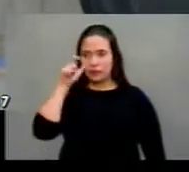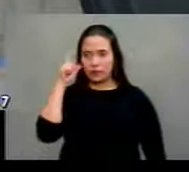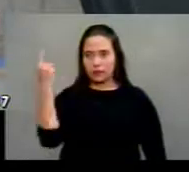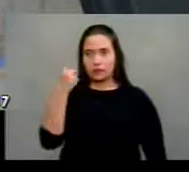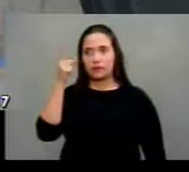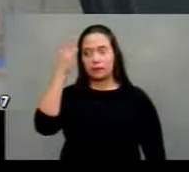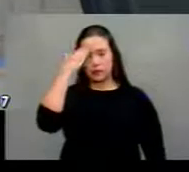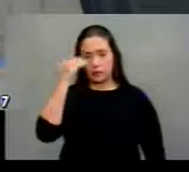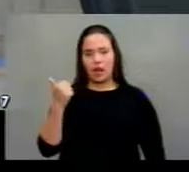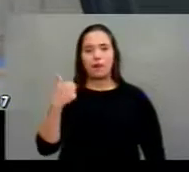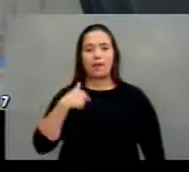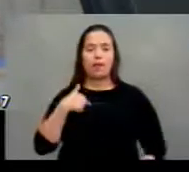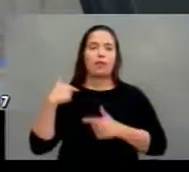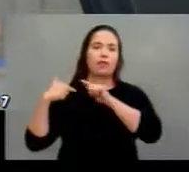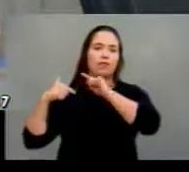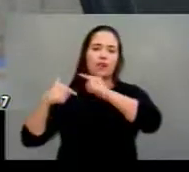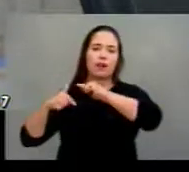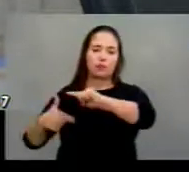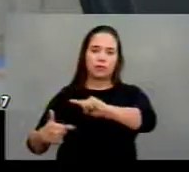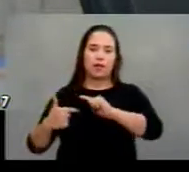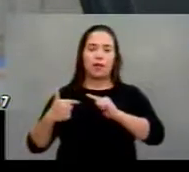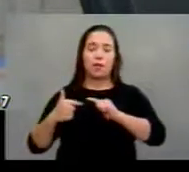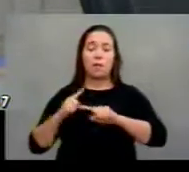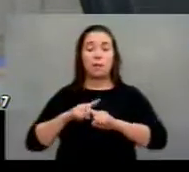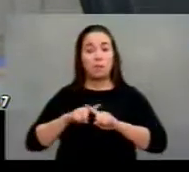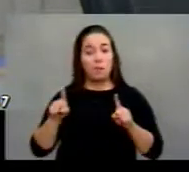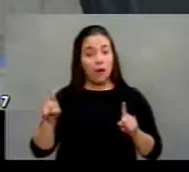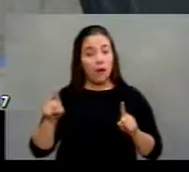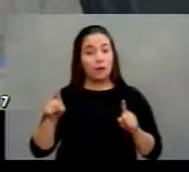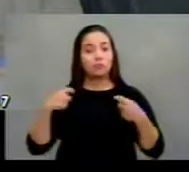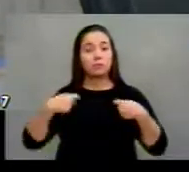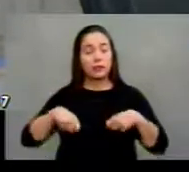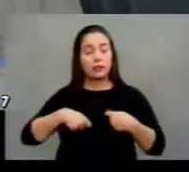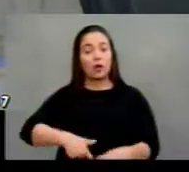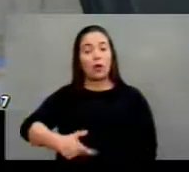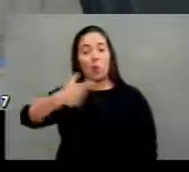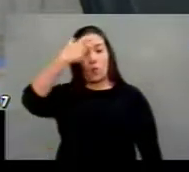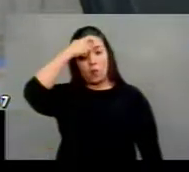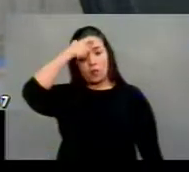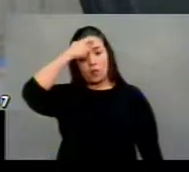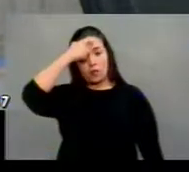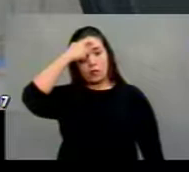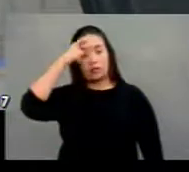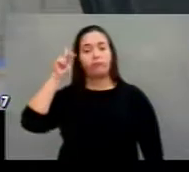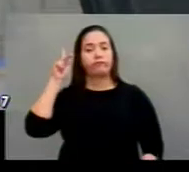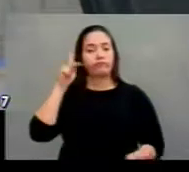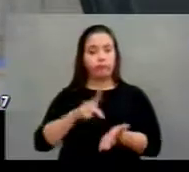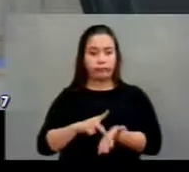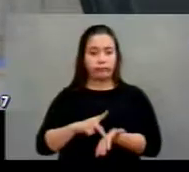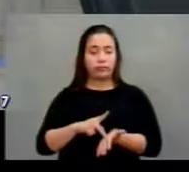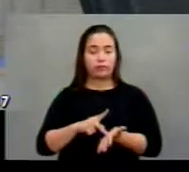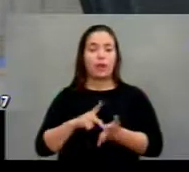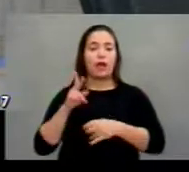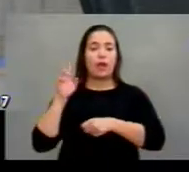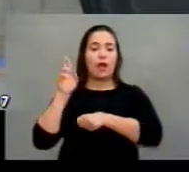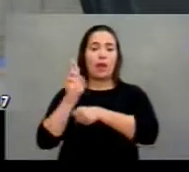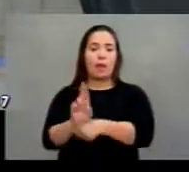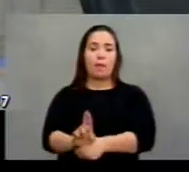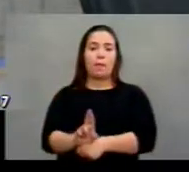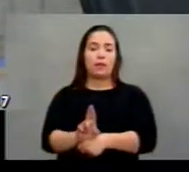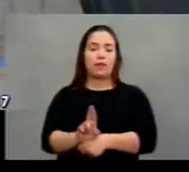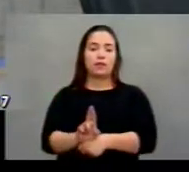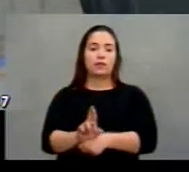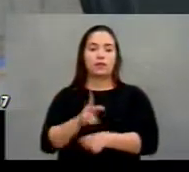sou conservadora. Sou conservadora, mas nós temos que ser justos e temos que verdadeiramente representar